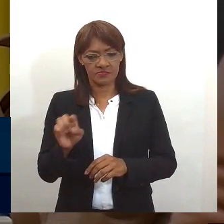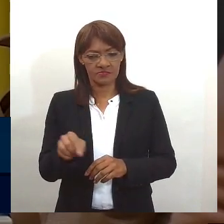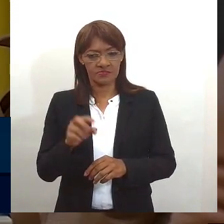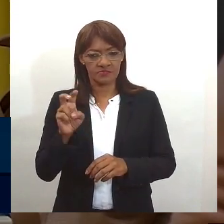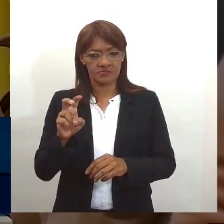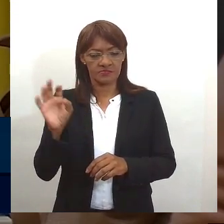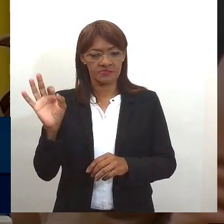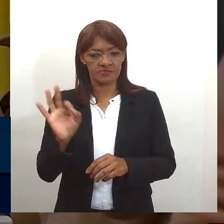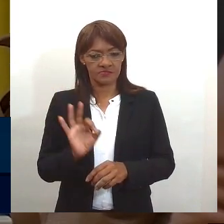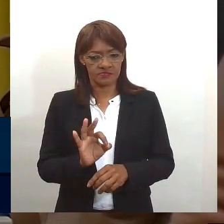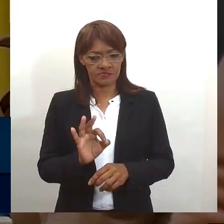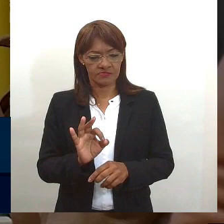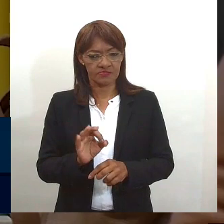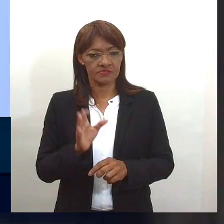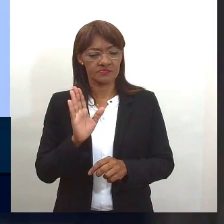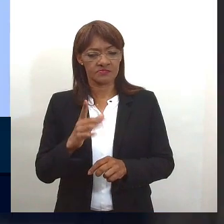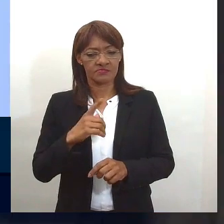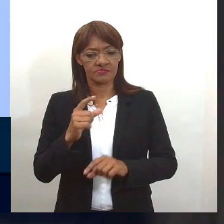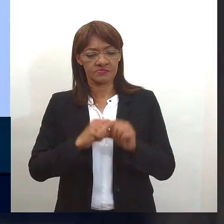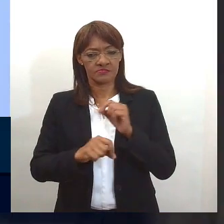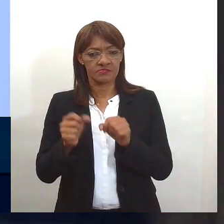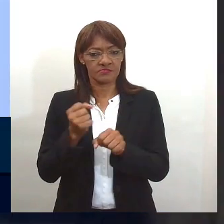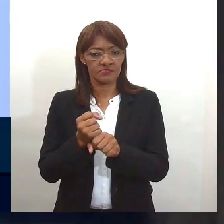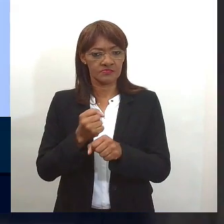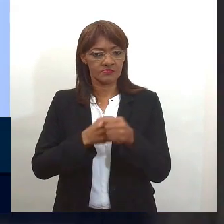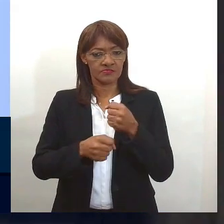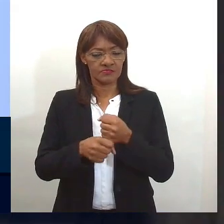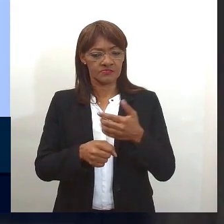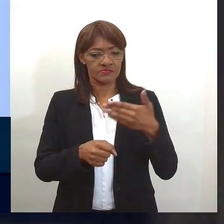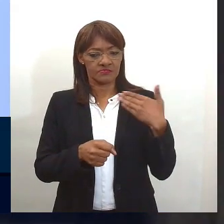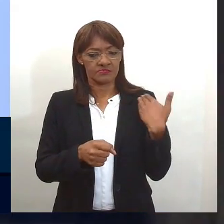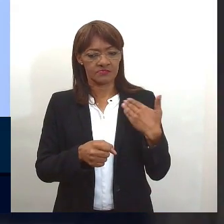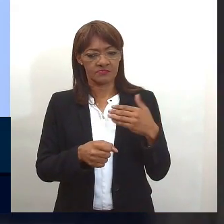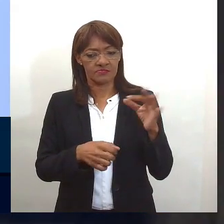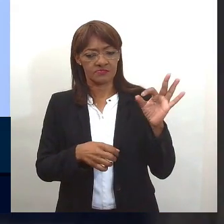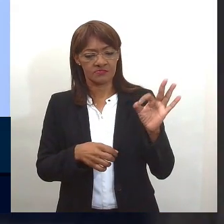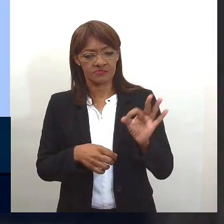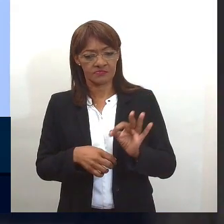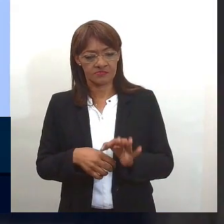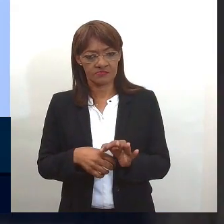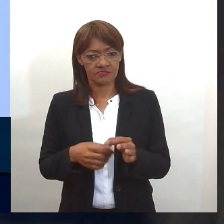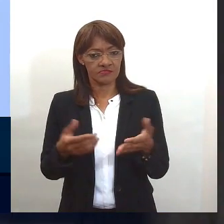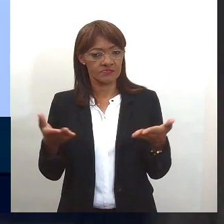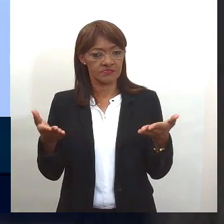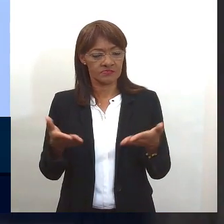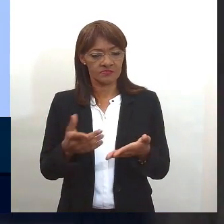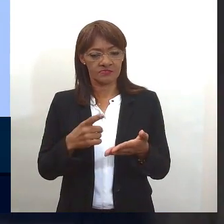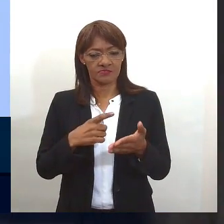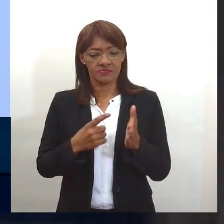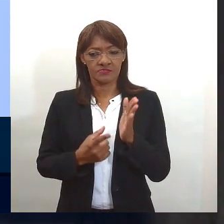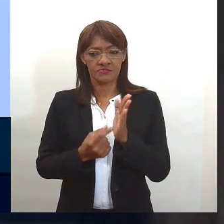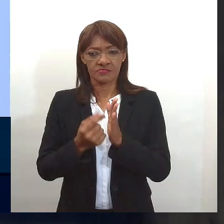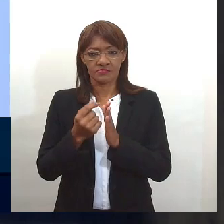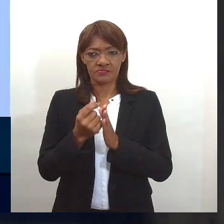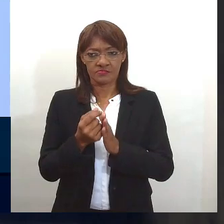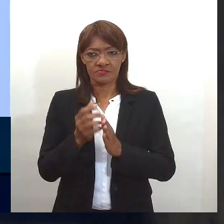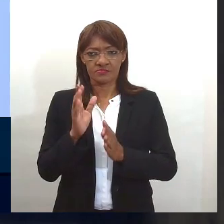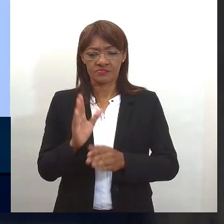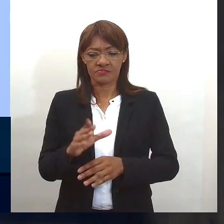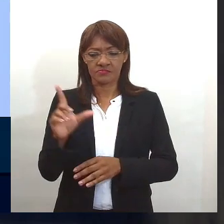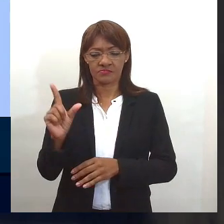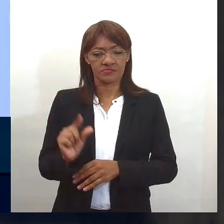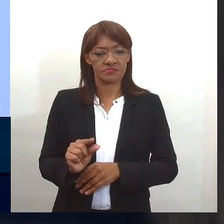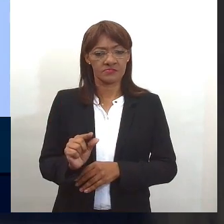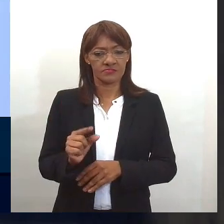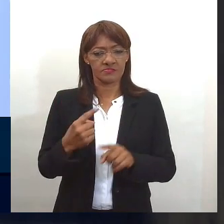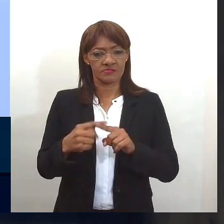anterior, o percentual que compõe a receita tributária do ICMS diminuiu, porque a gente teve um aumento considerável